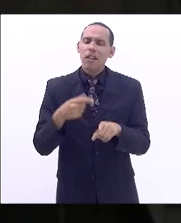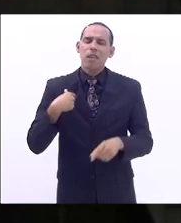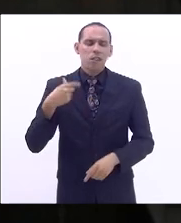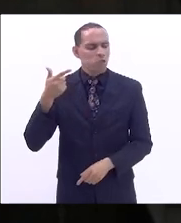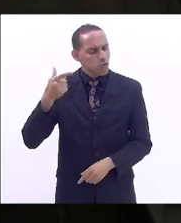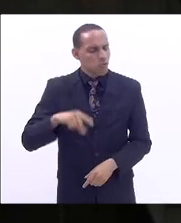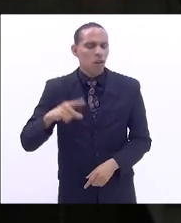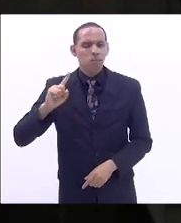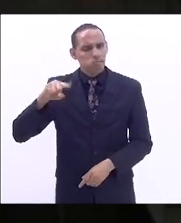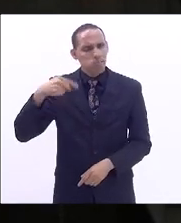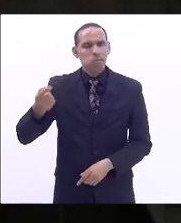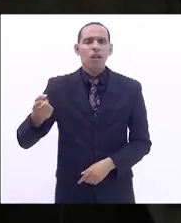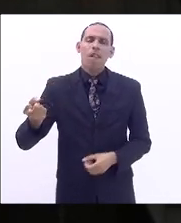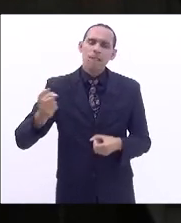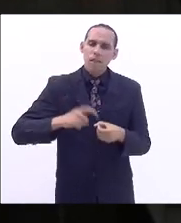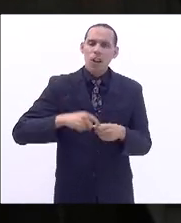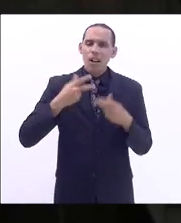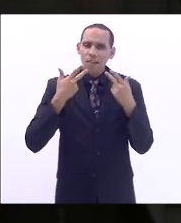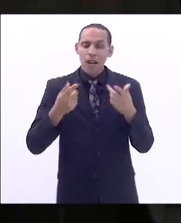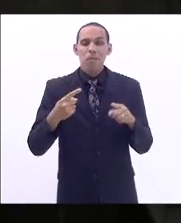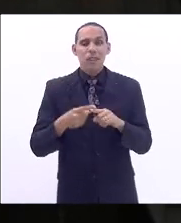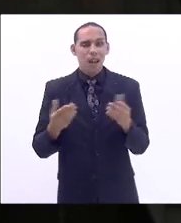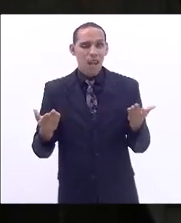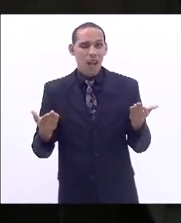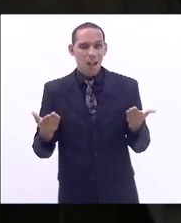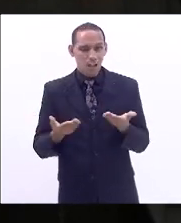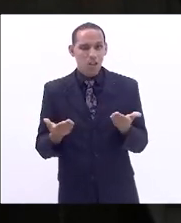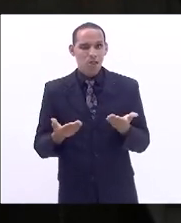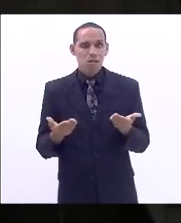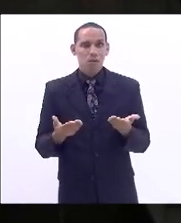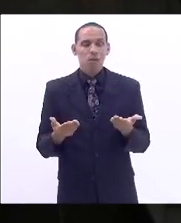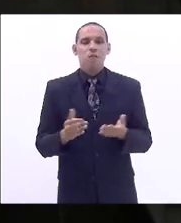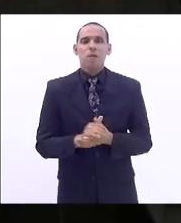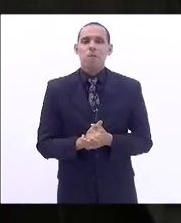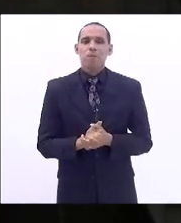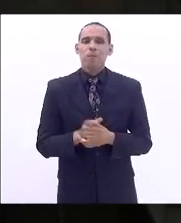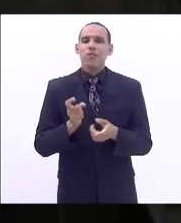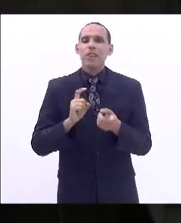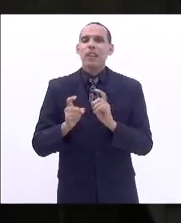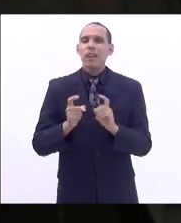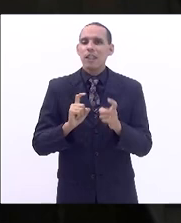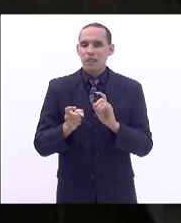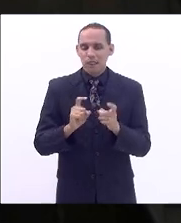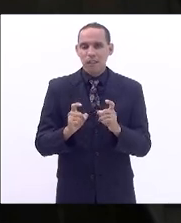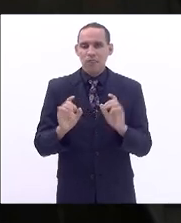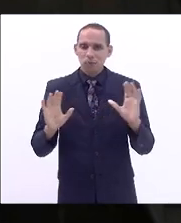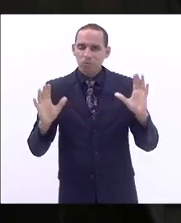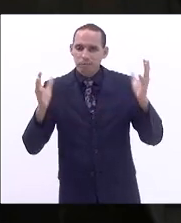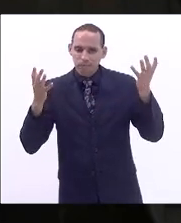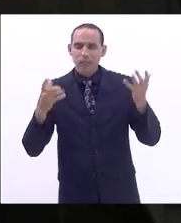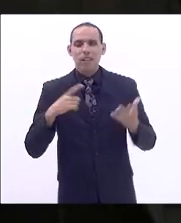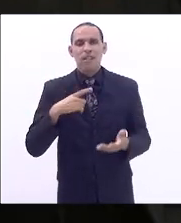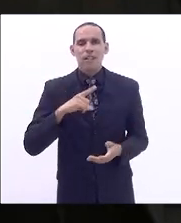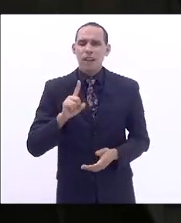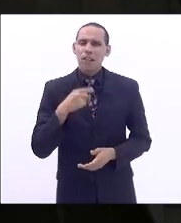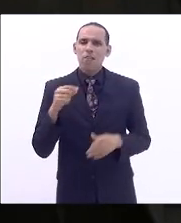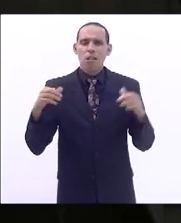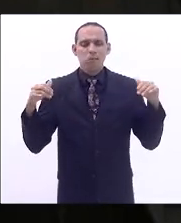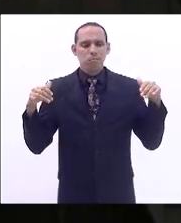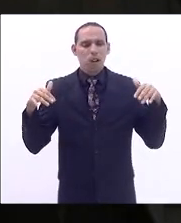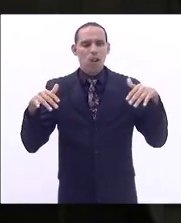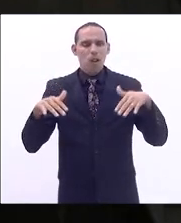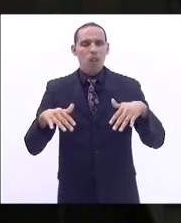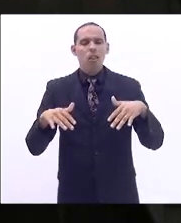esse tema mais adiante que uma solenidade prevista para esse plenário e naturalmente a gente quer prestigiar a solenidade que vai